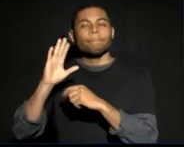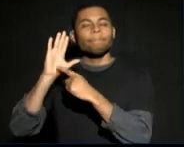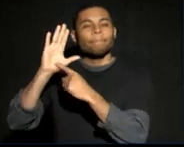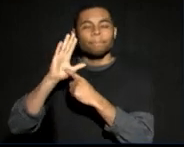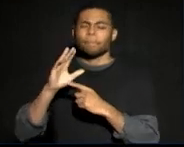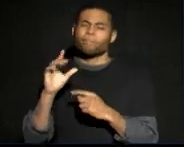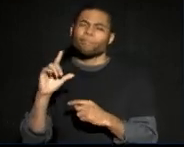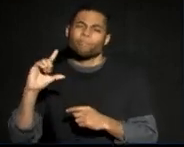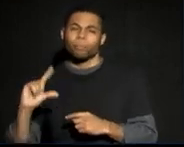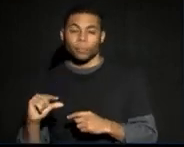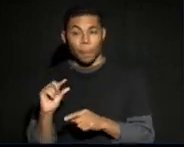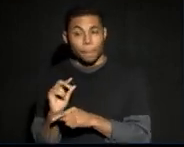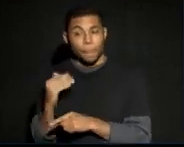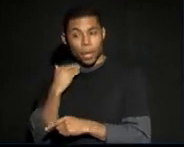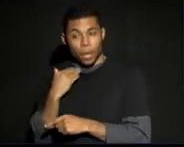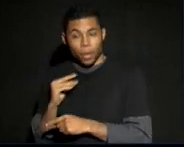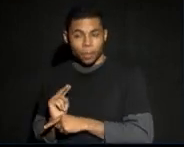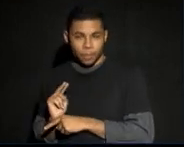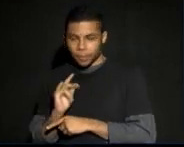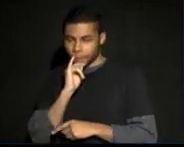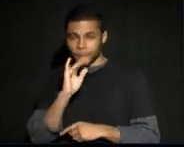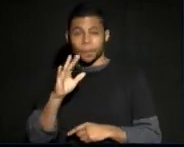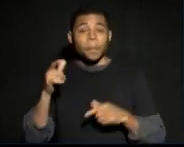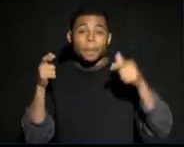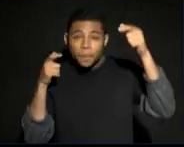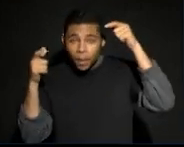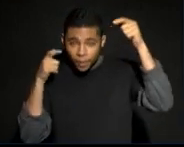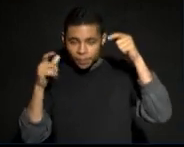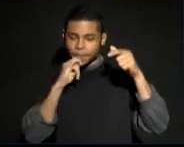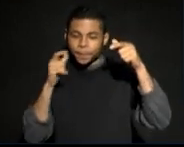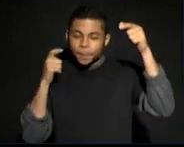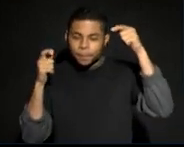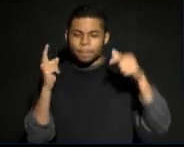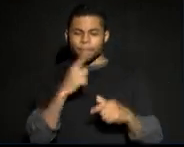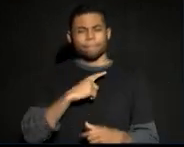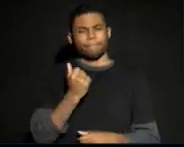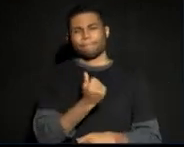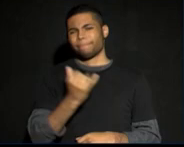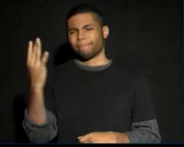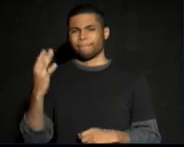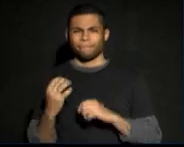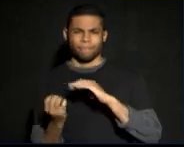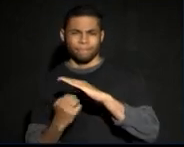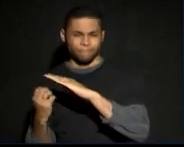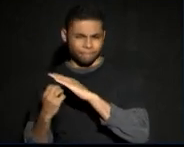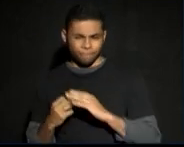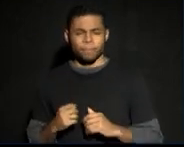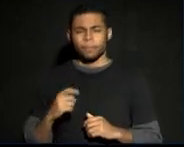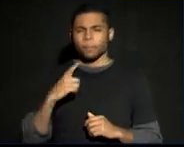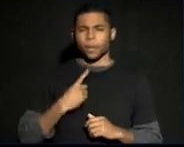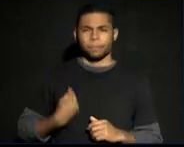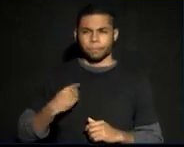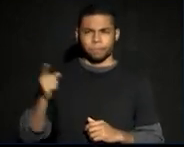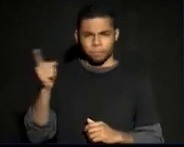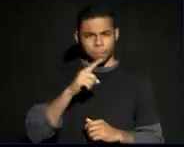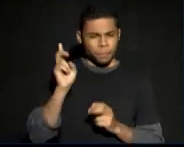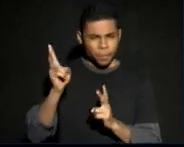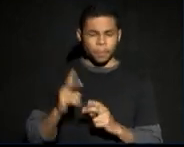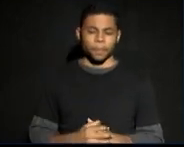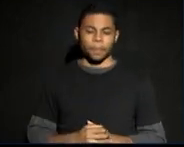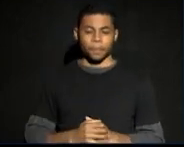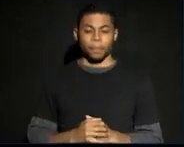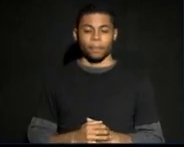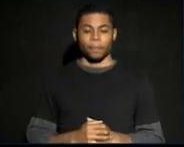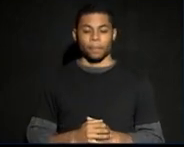pequena né nos Bancos privados dá um exemplo do México né no México a gente tem várias empresas atuando no segmento